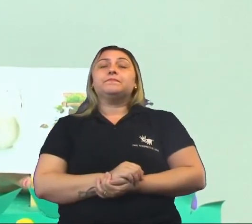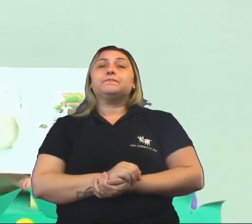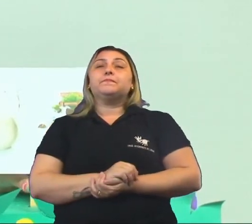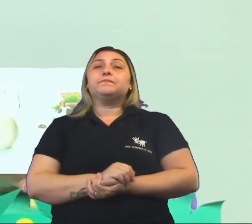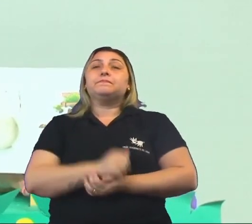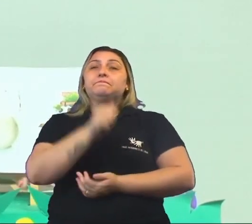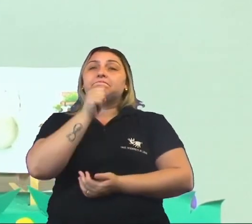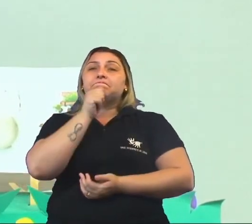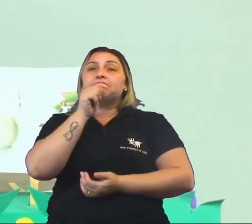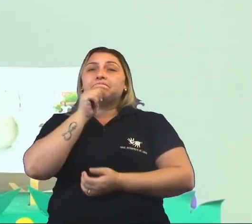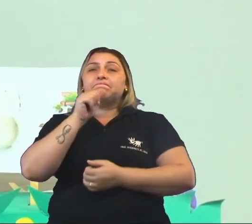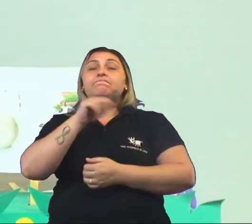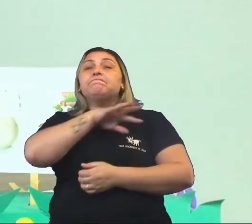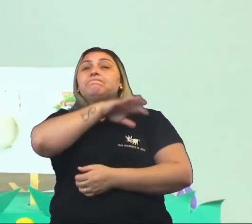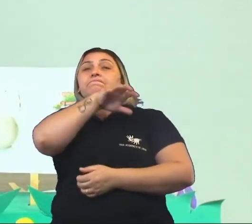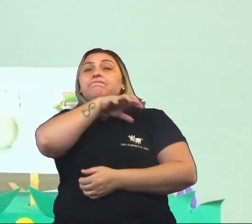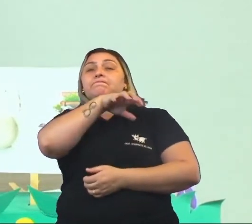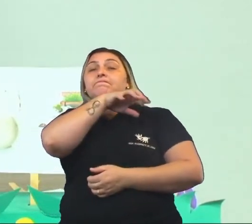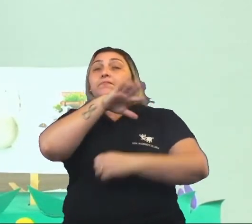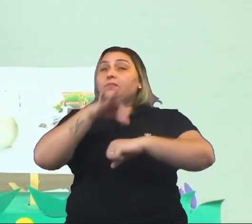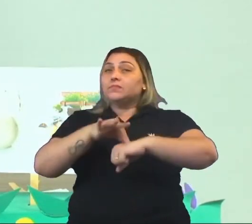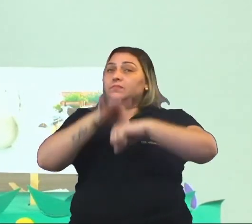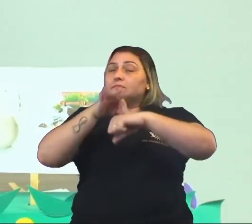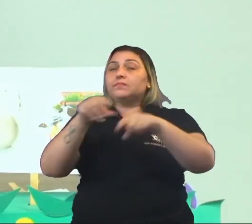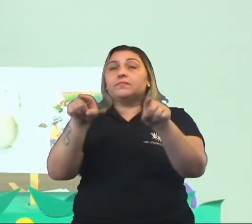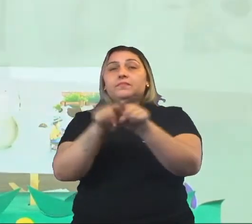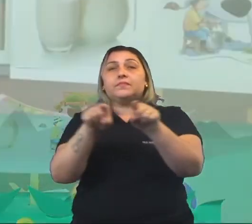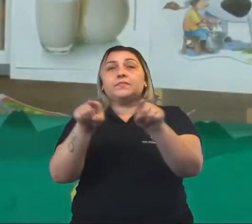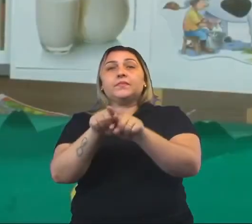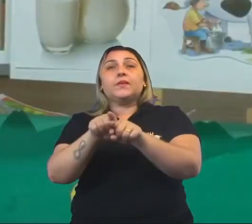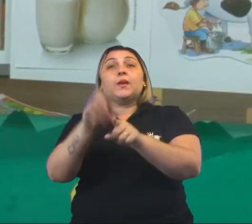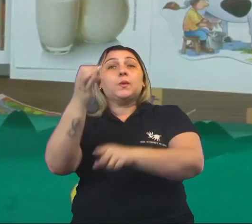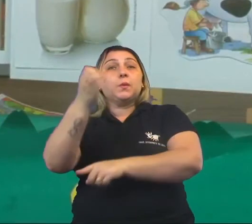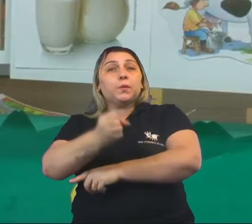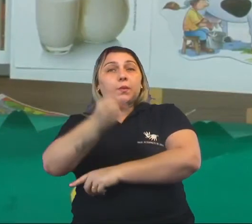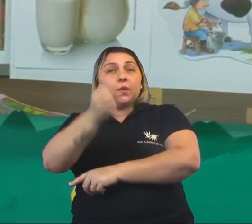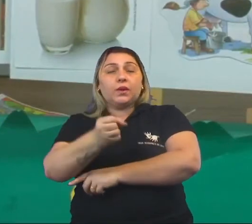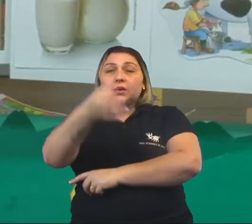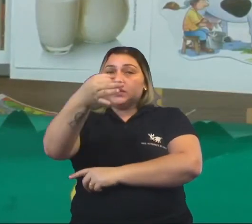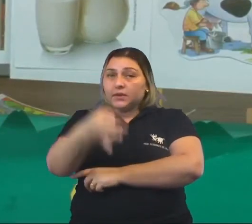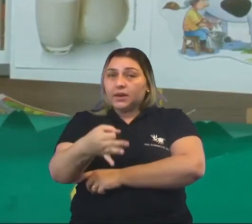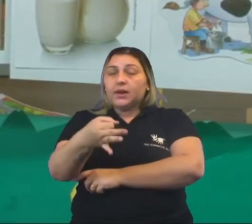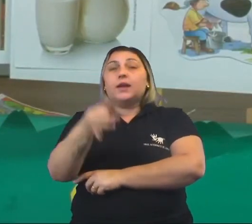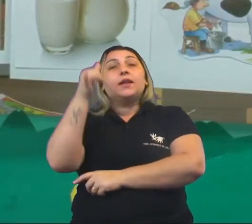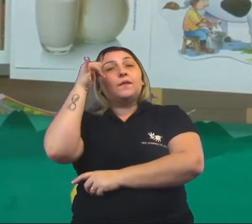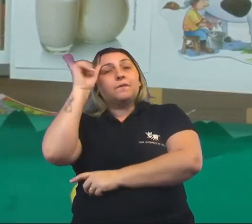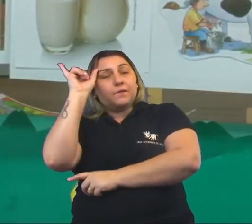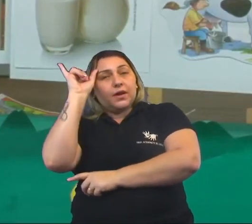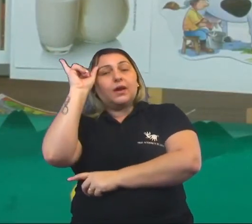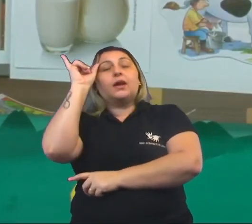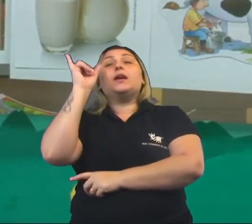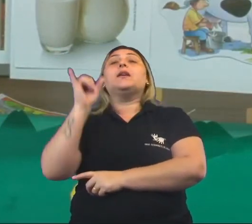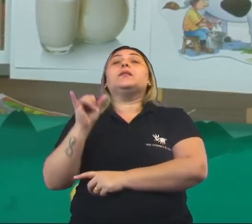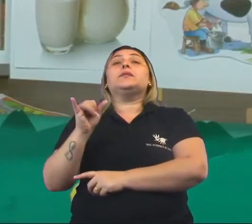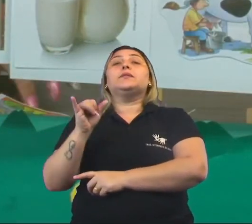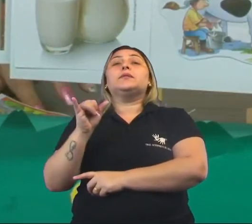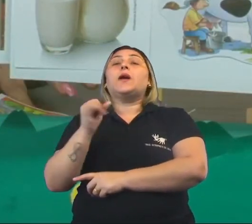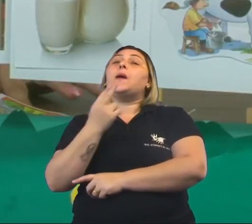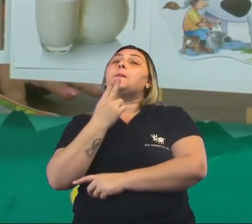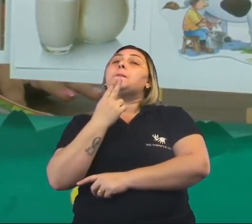ainda do animal, além da carne, também o leite, certo? Leite de vaca, leite de